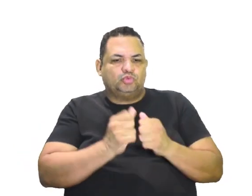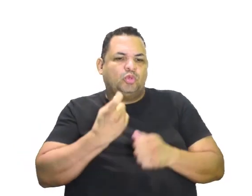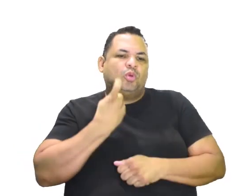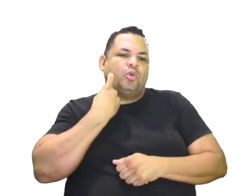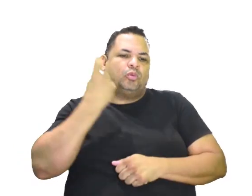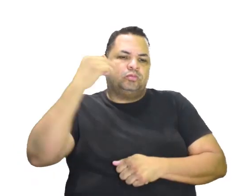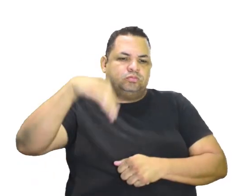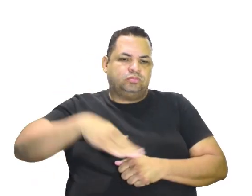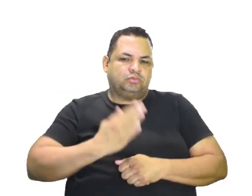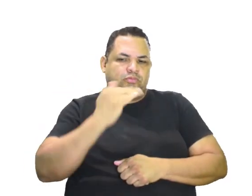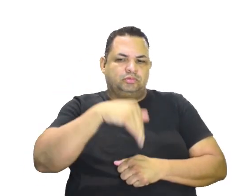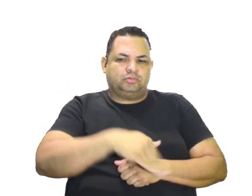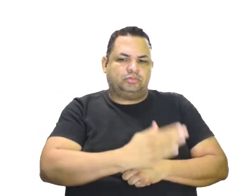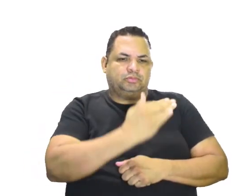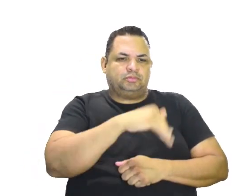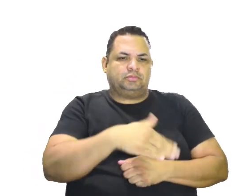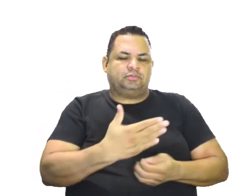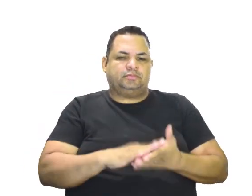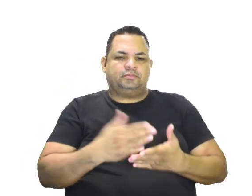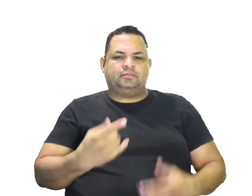Os querubins e tal.